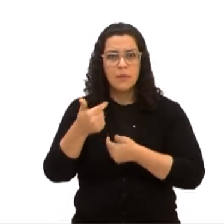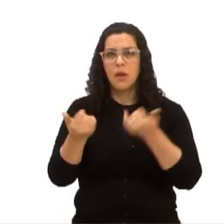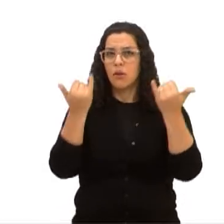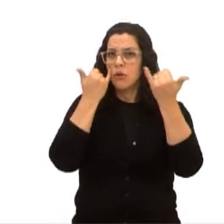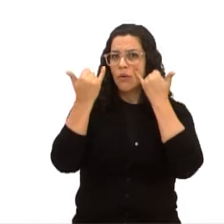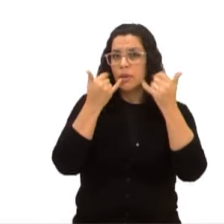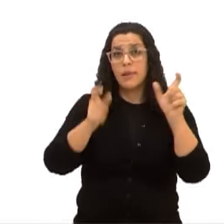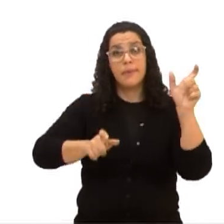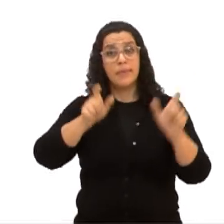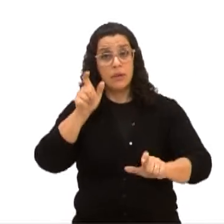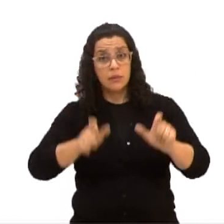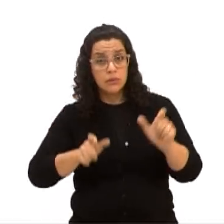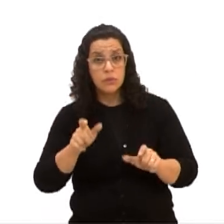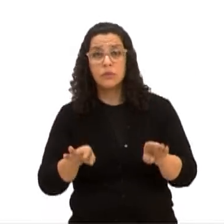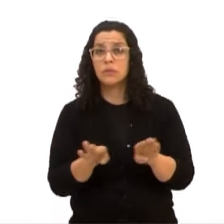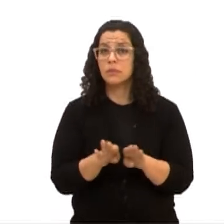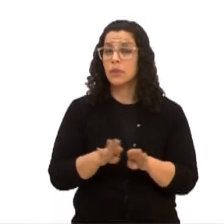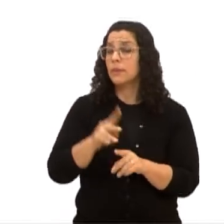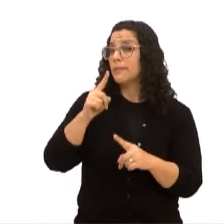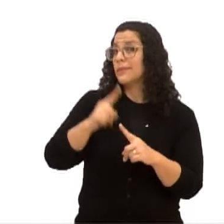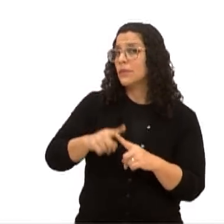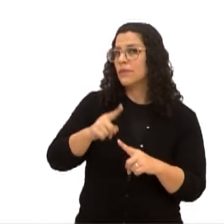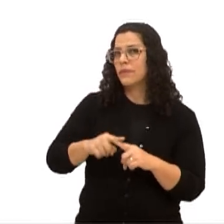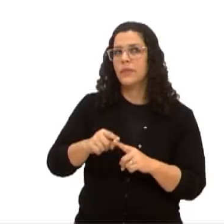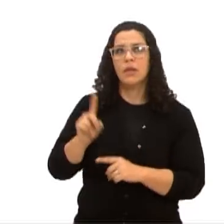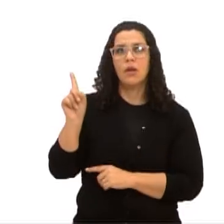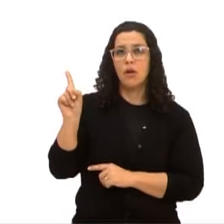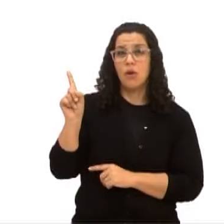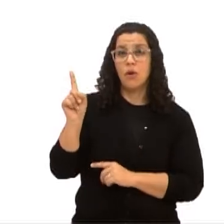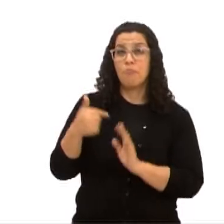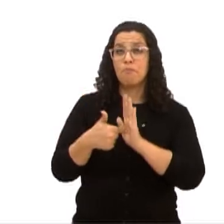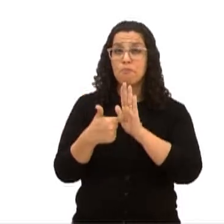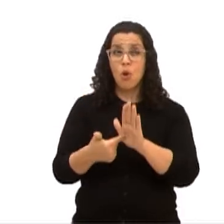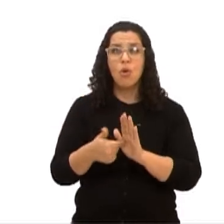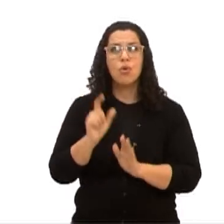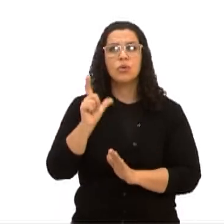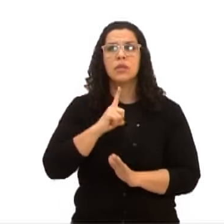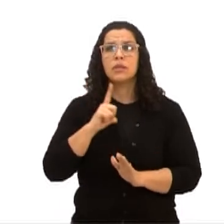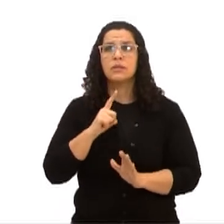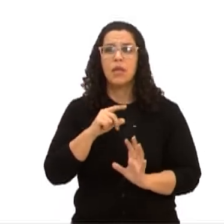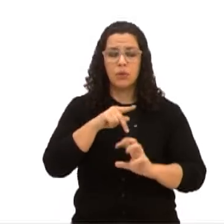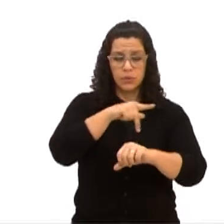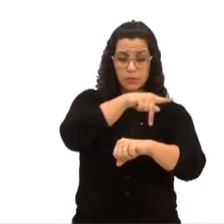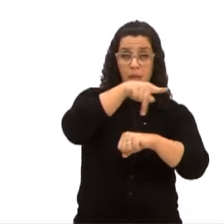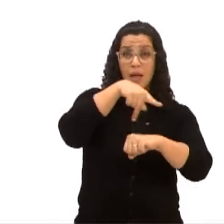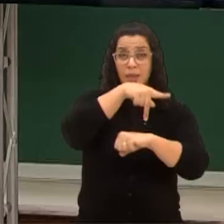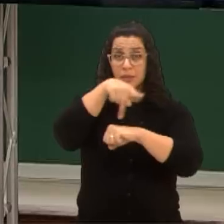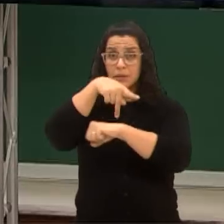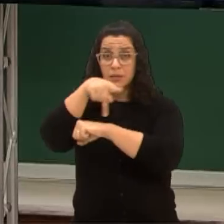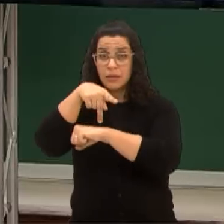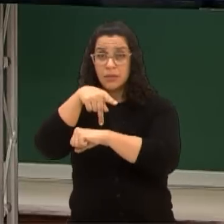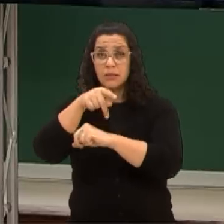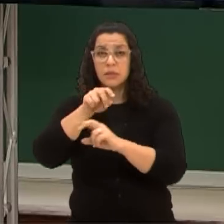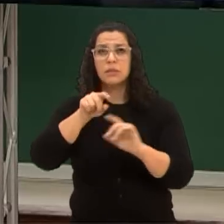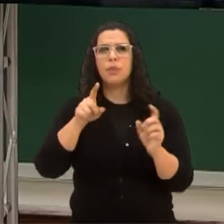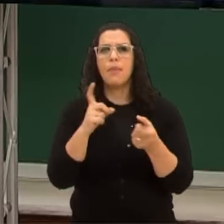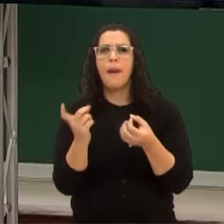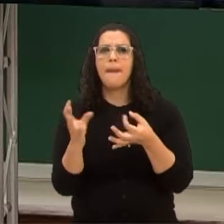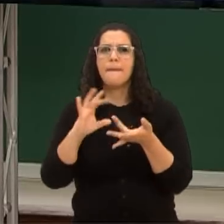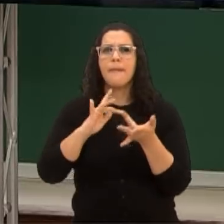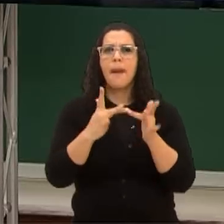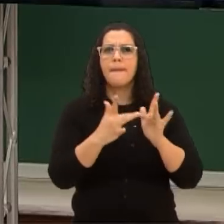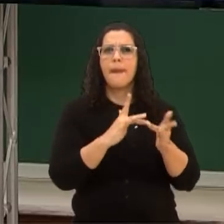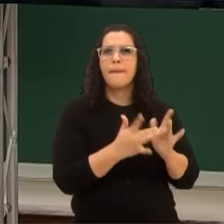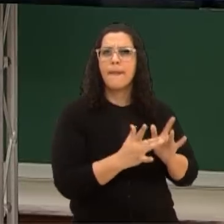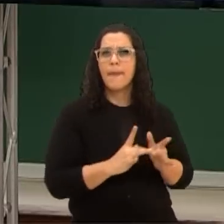informações, pessoas, porque essa imagem faz a gente perceber que os países, eles estão